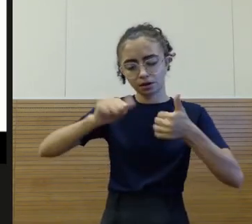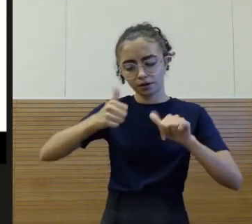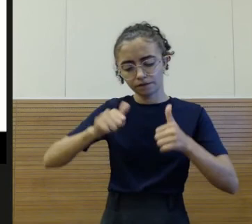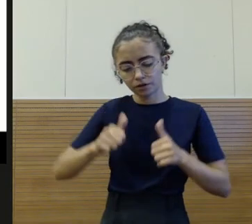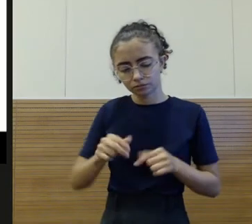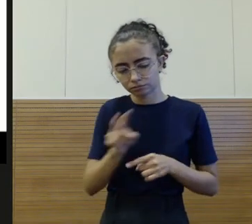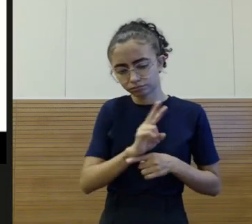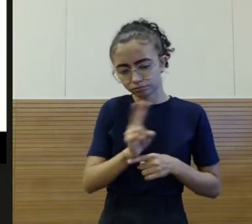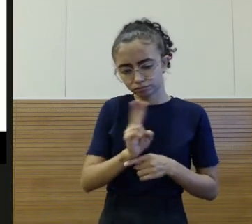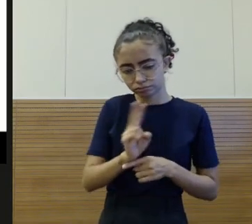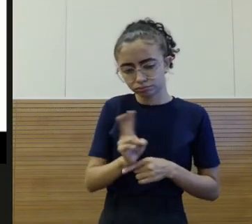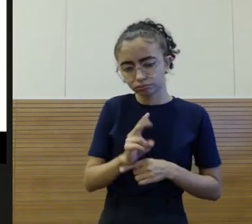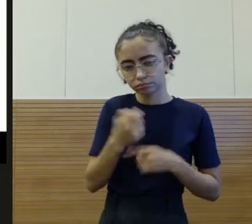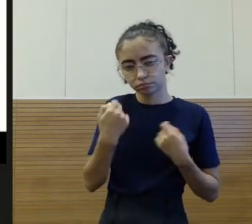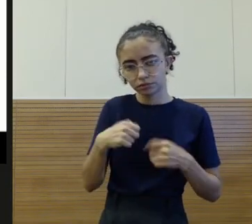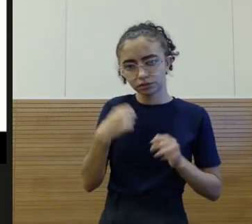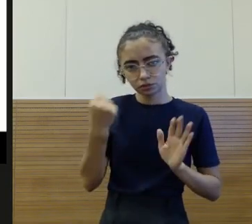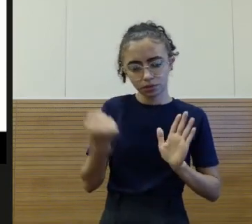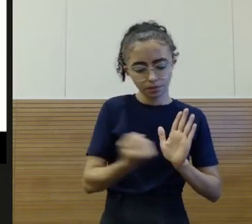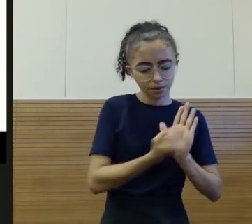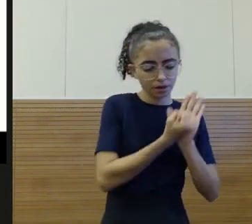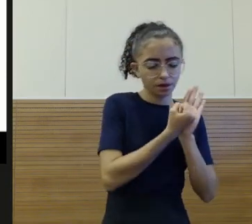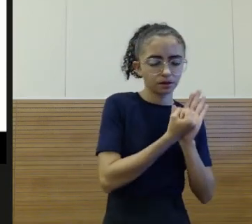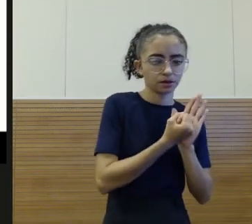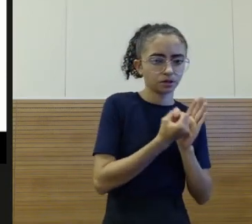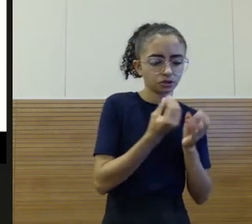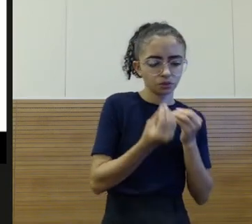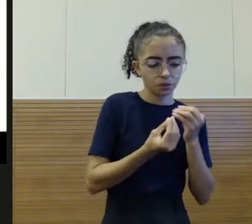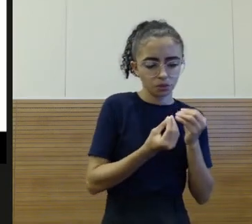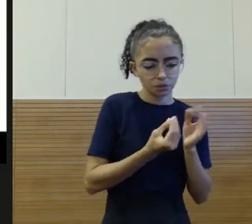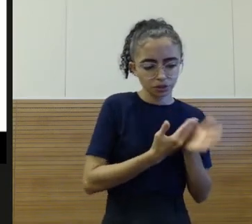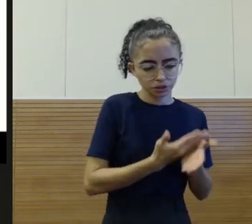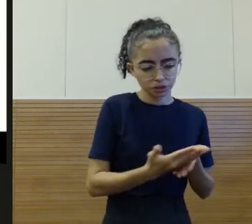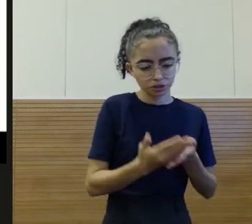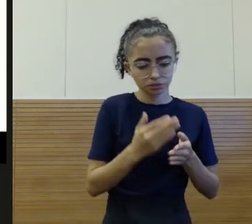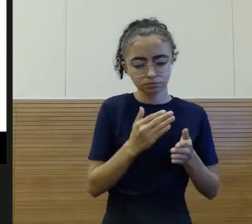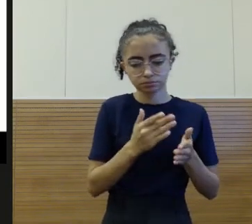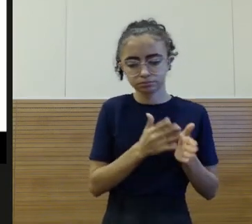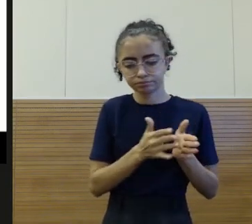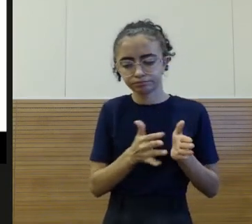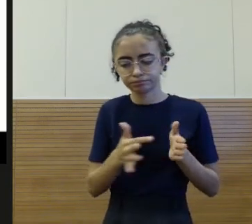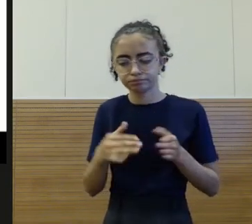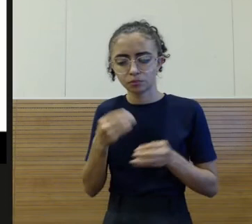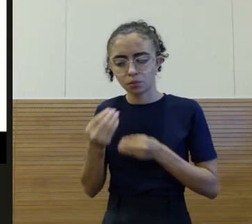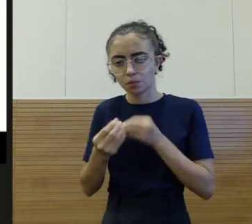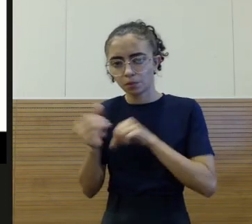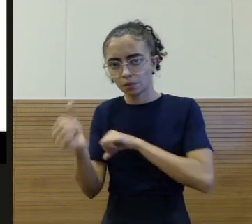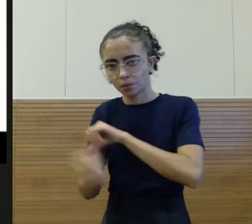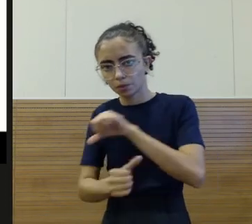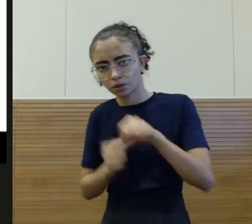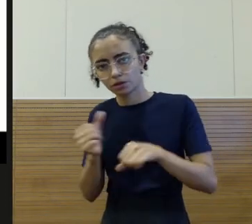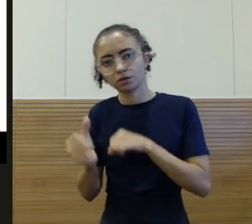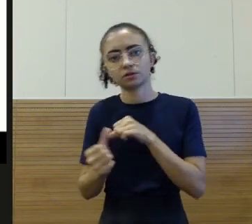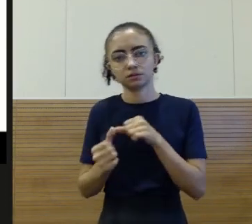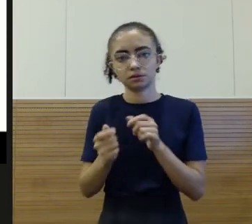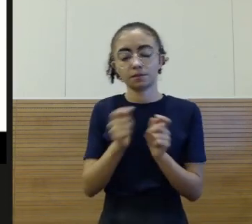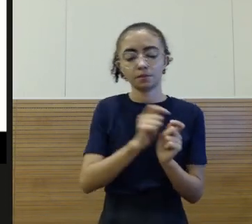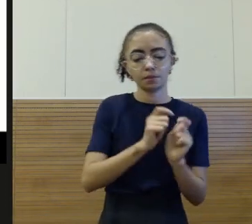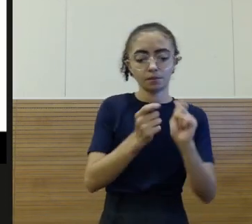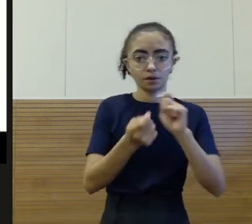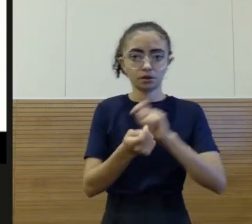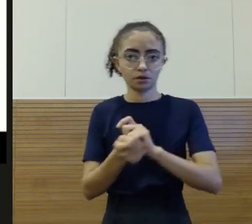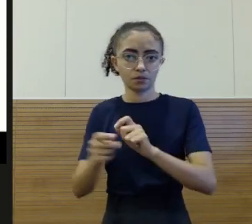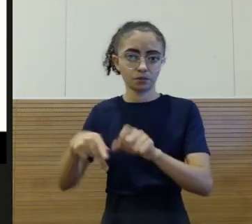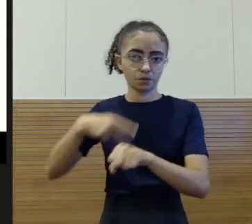um marco lógico ou uma teoria de mudança. Já temos a ideia que cada país possa fazer a sua adaptação.